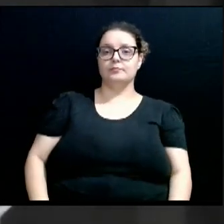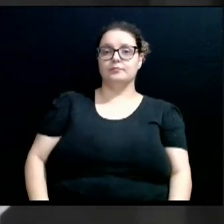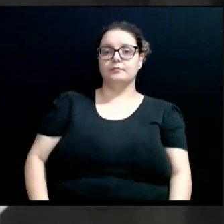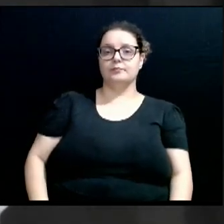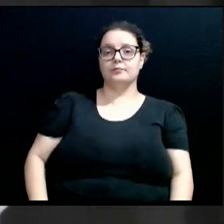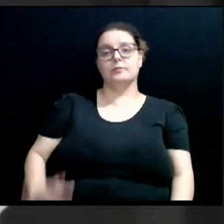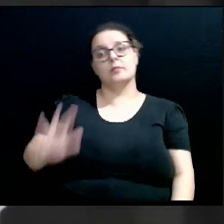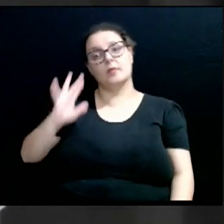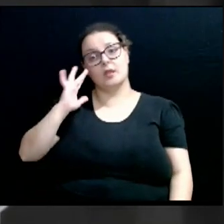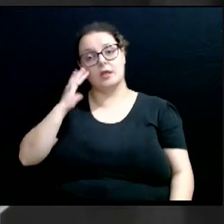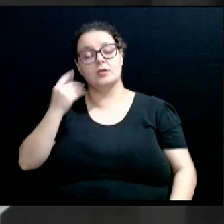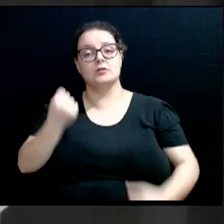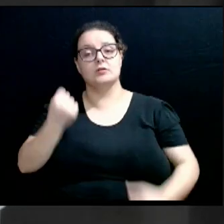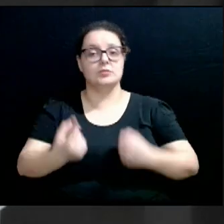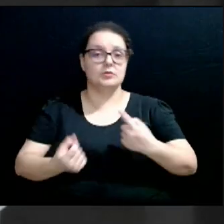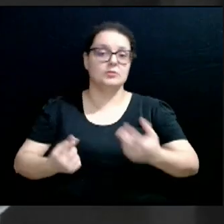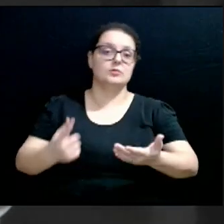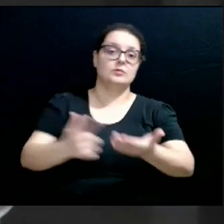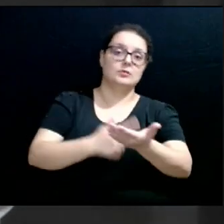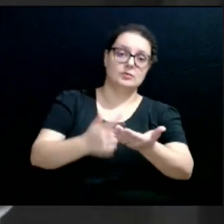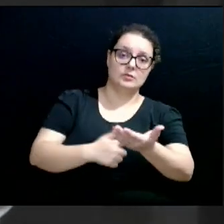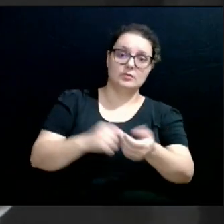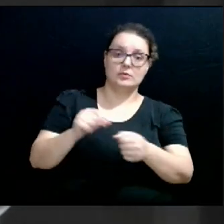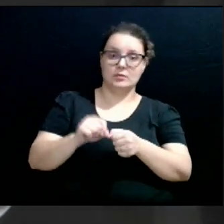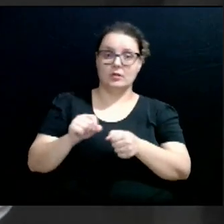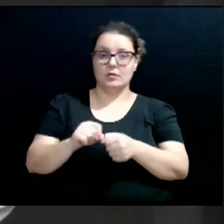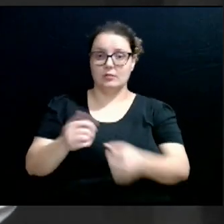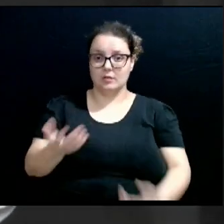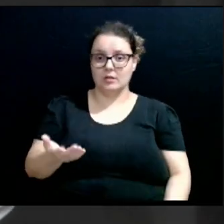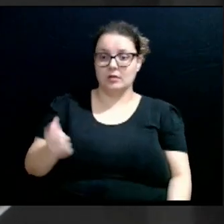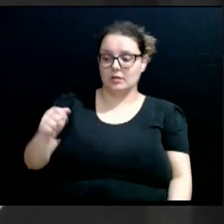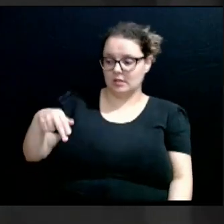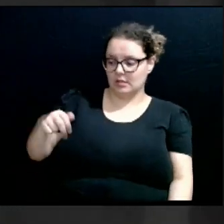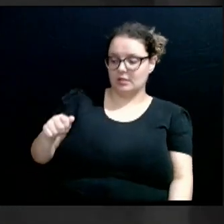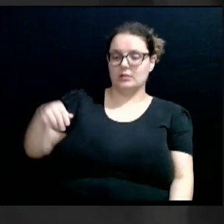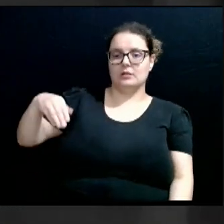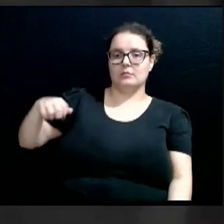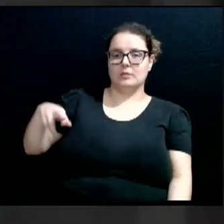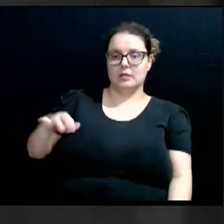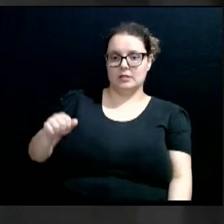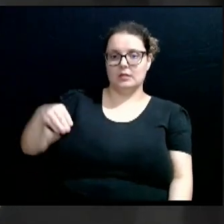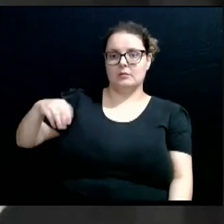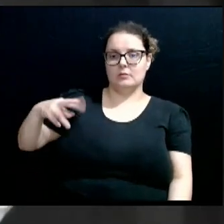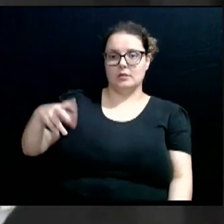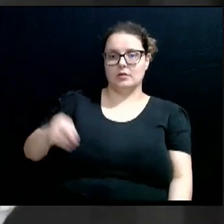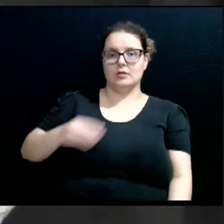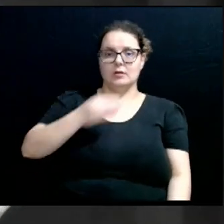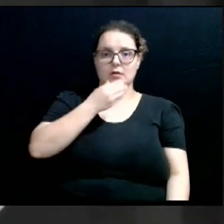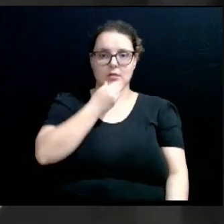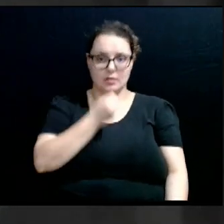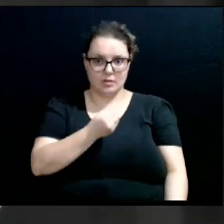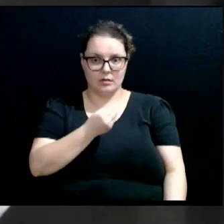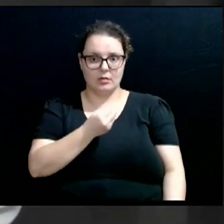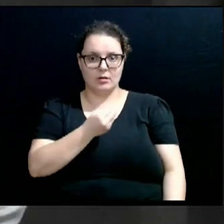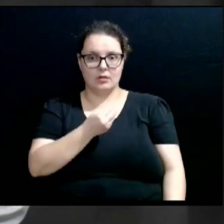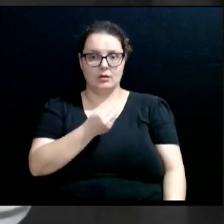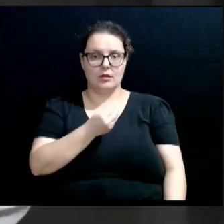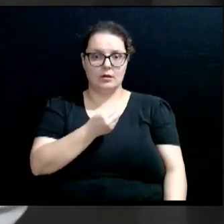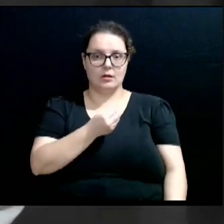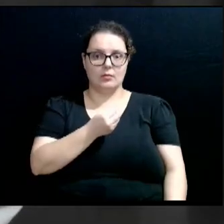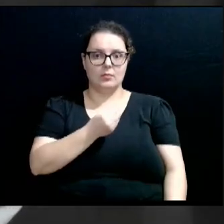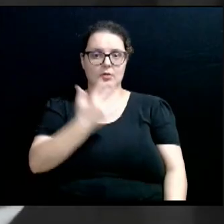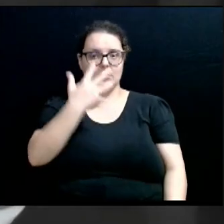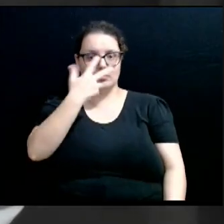que é o da Ana Maria Machado, que é o Menina Bonita do Laço de Fita, é que traz uma